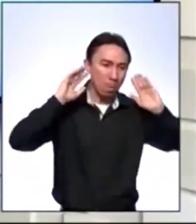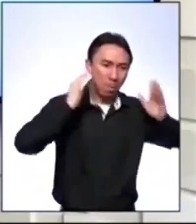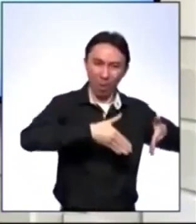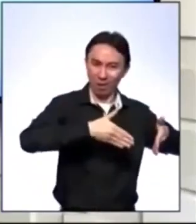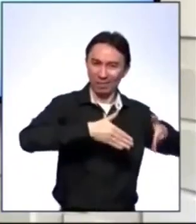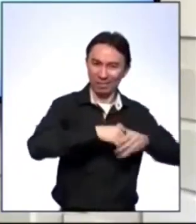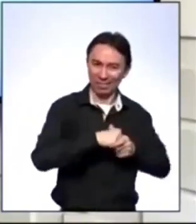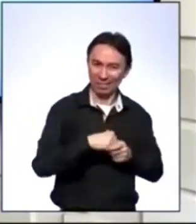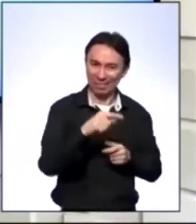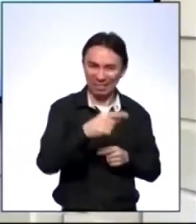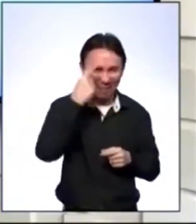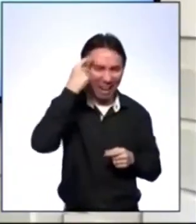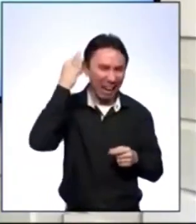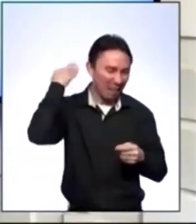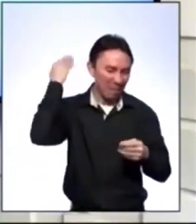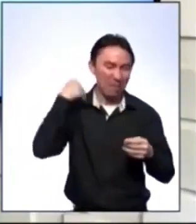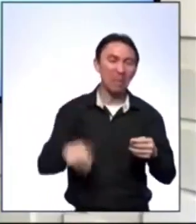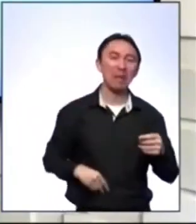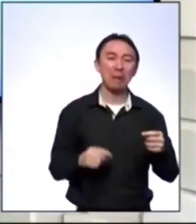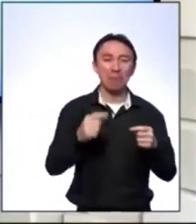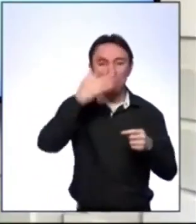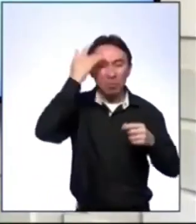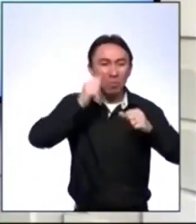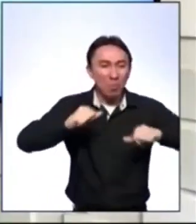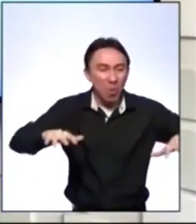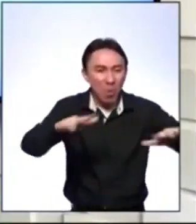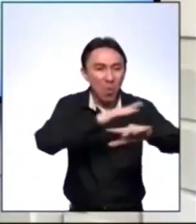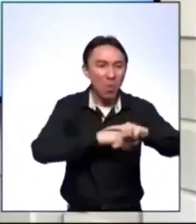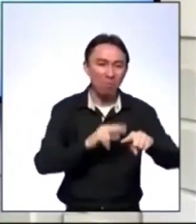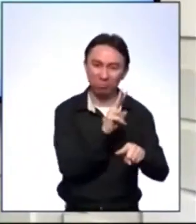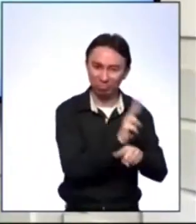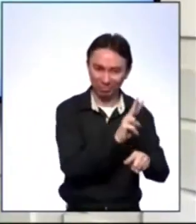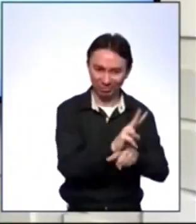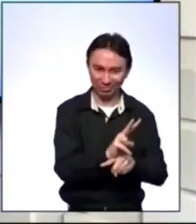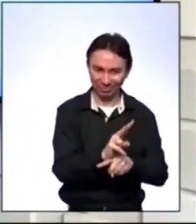histórico, populista, trabalhista, nacionalista, protecionista do Getúlio.